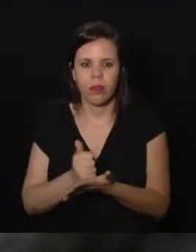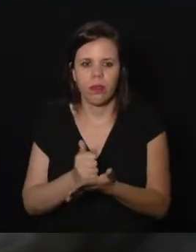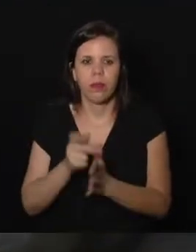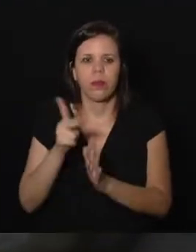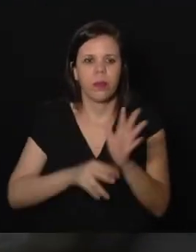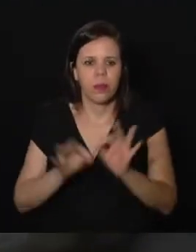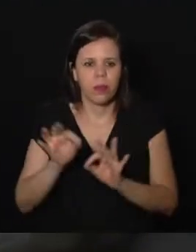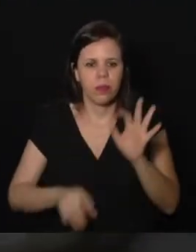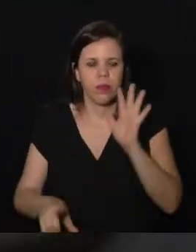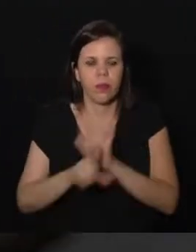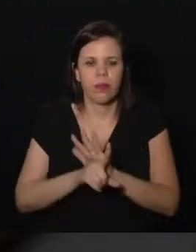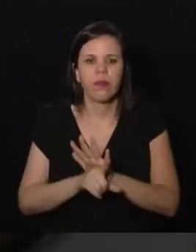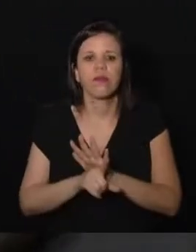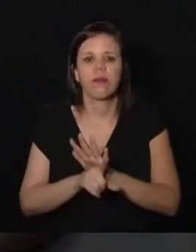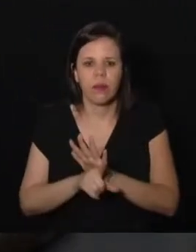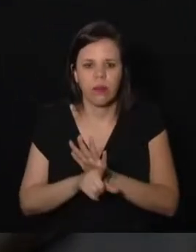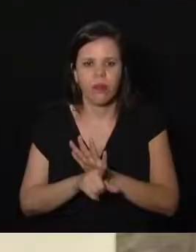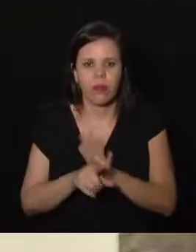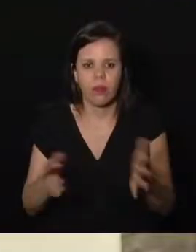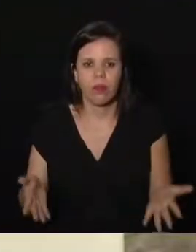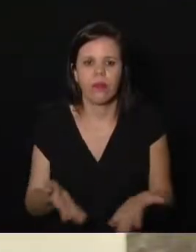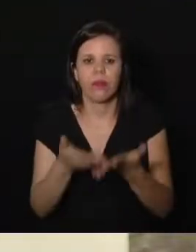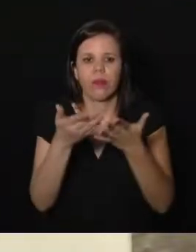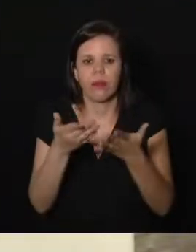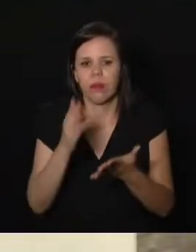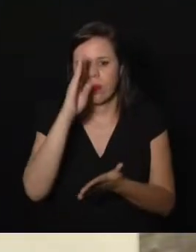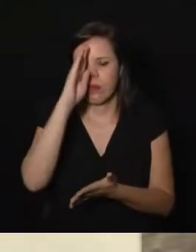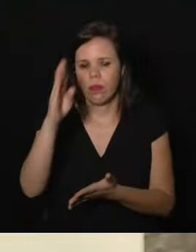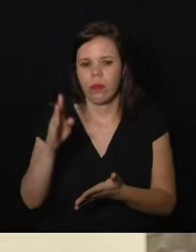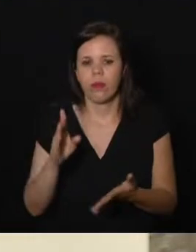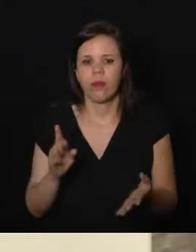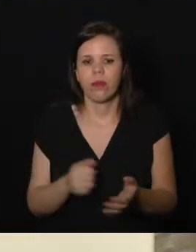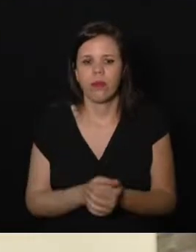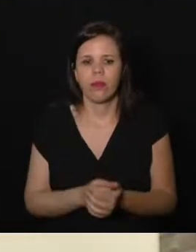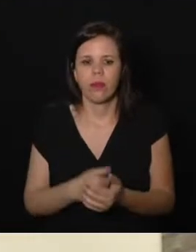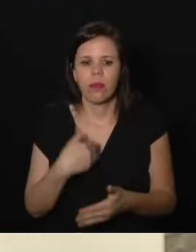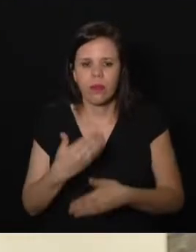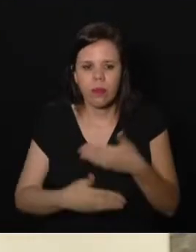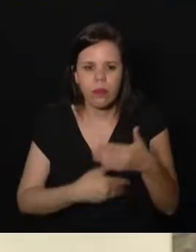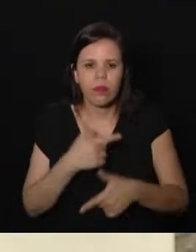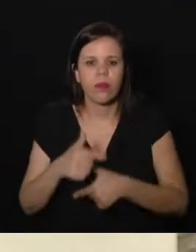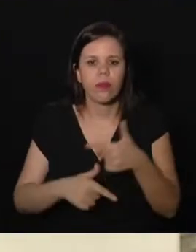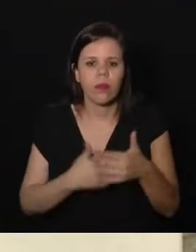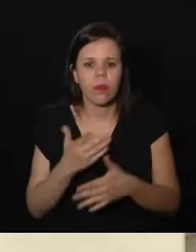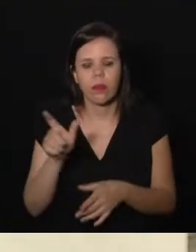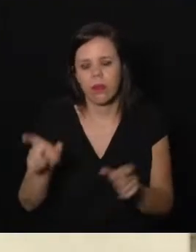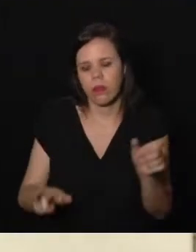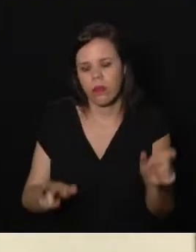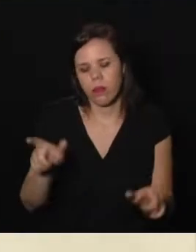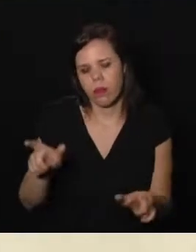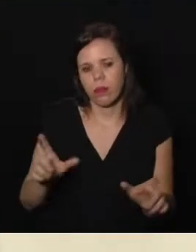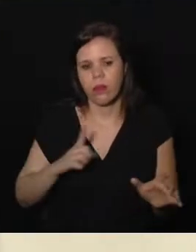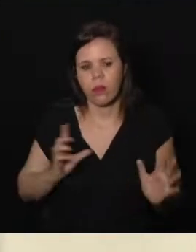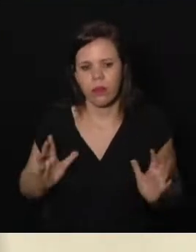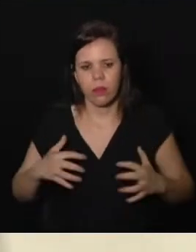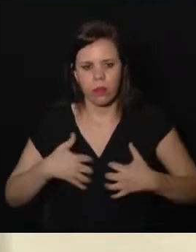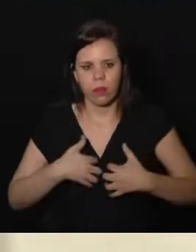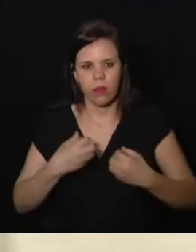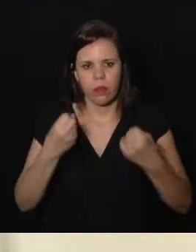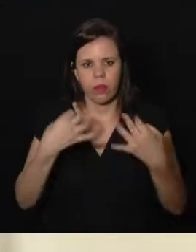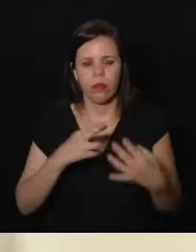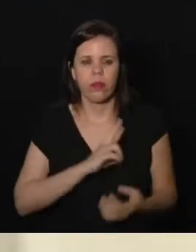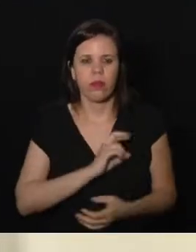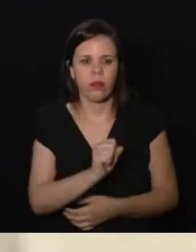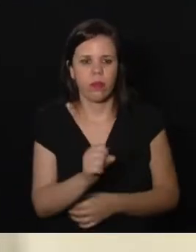projeto de lei em questão impõe prioridade na tramitação de processos que envolvam pessoas com o transtorno, como explica Rossini.